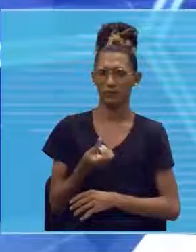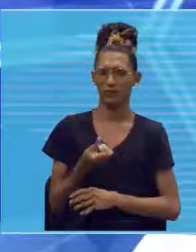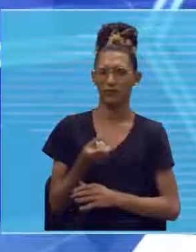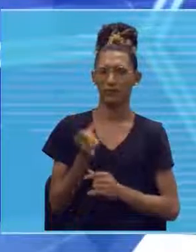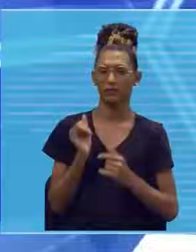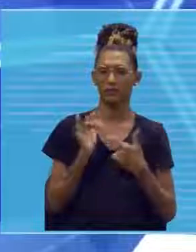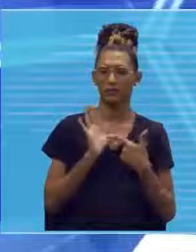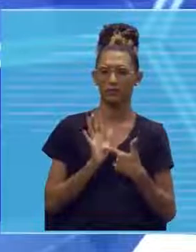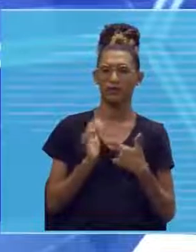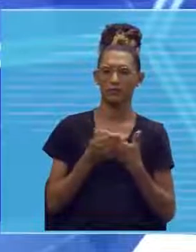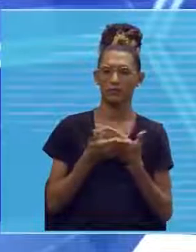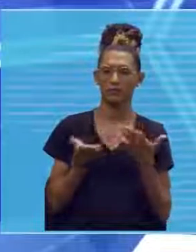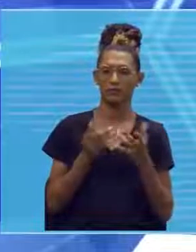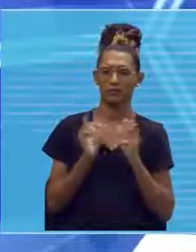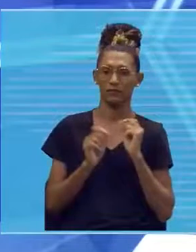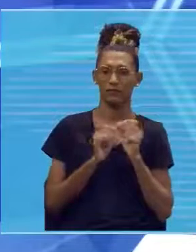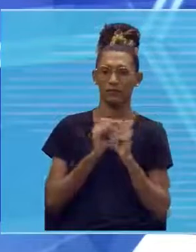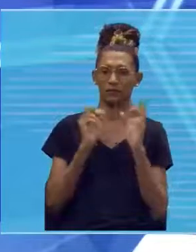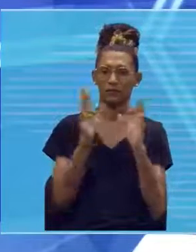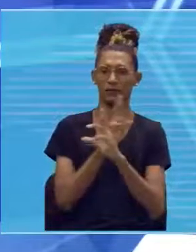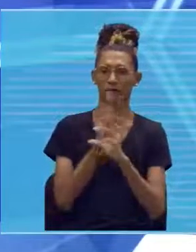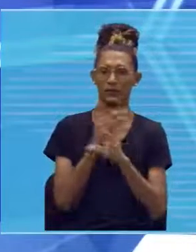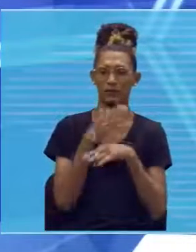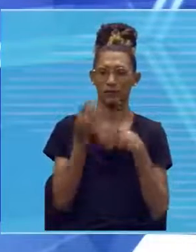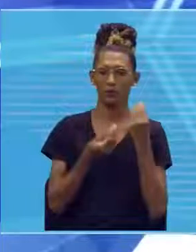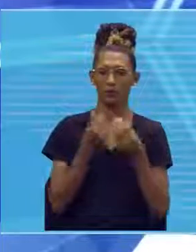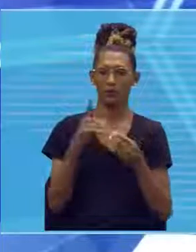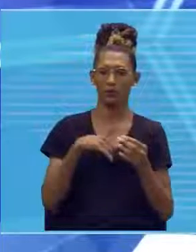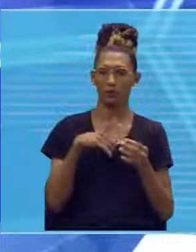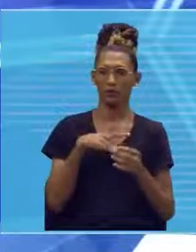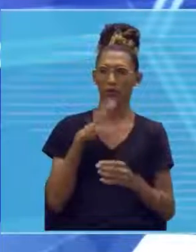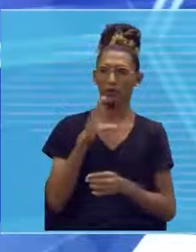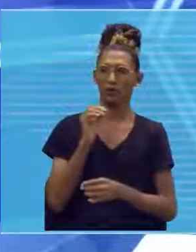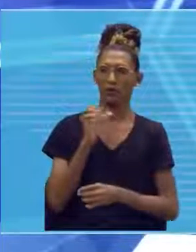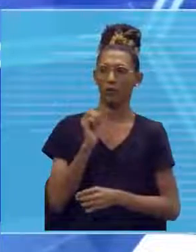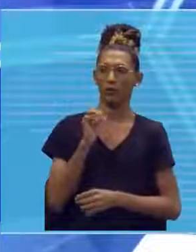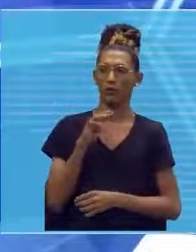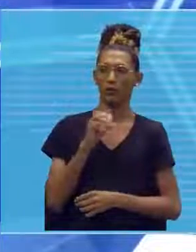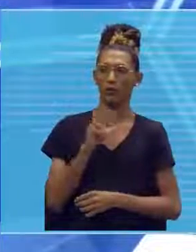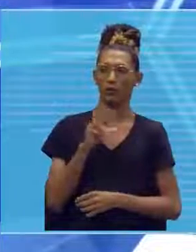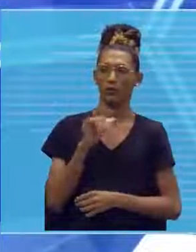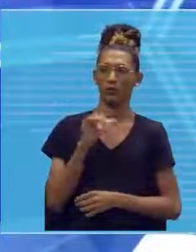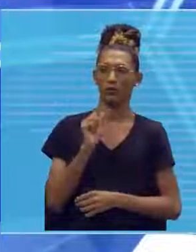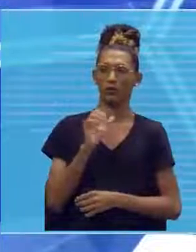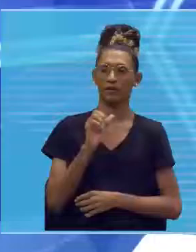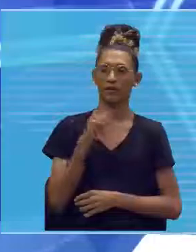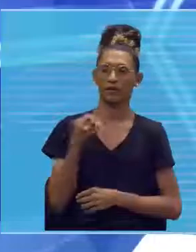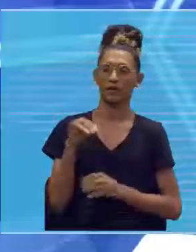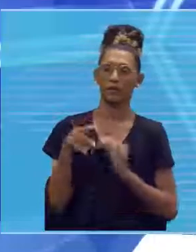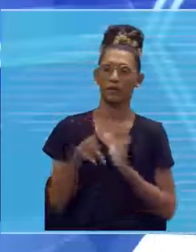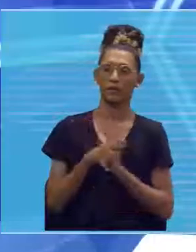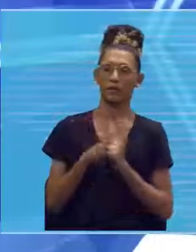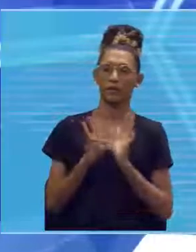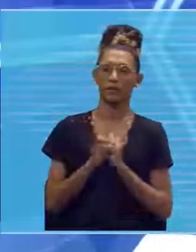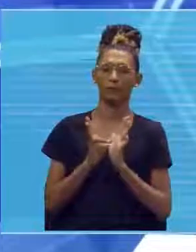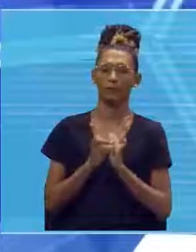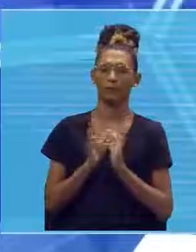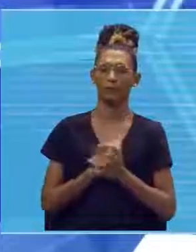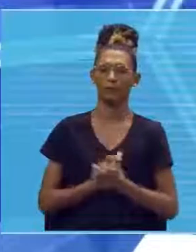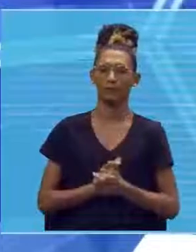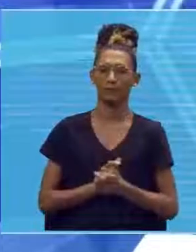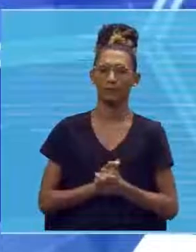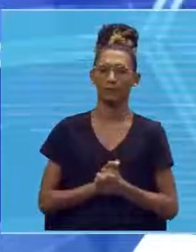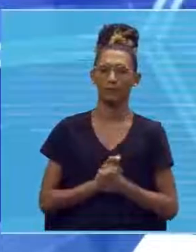é para gente mostrar para vocês essa relação essa cosmovisão Tupi existe Agora é a Hora da contação de